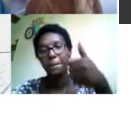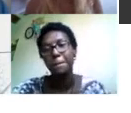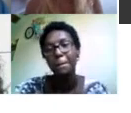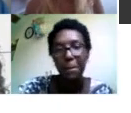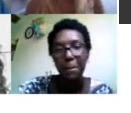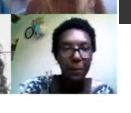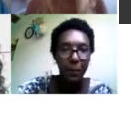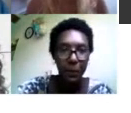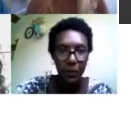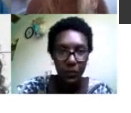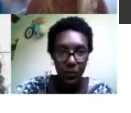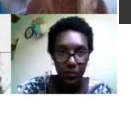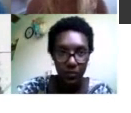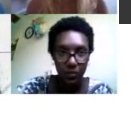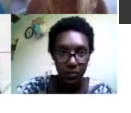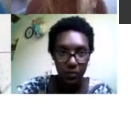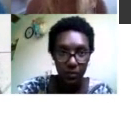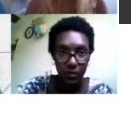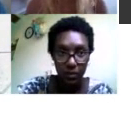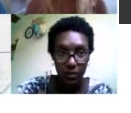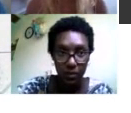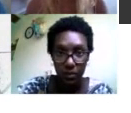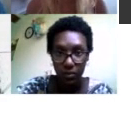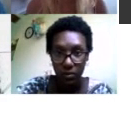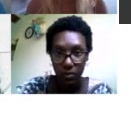Érica, pode dar continuidade, Érica?